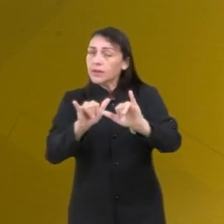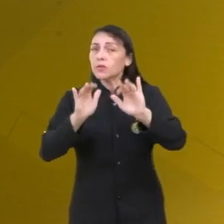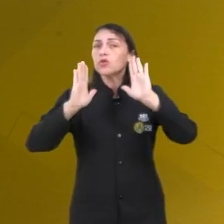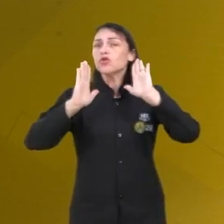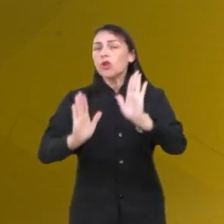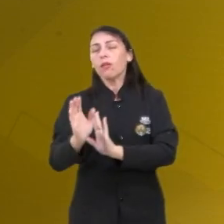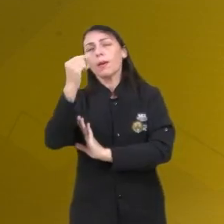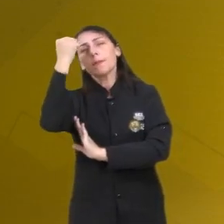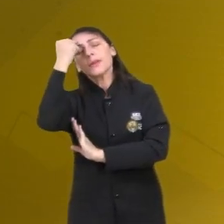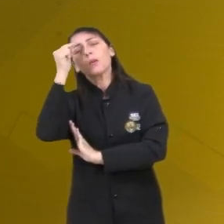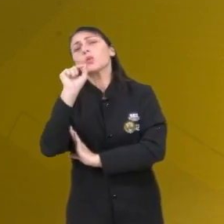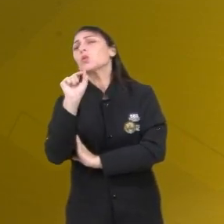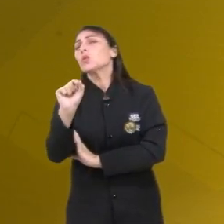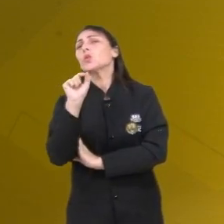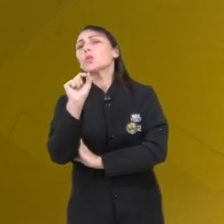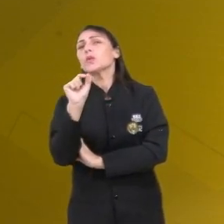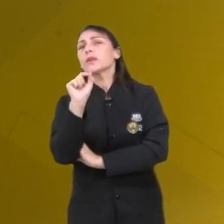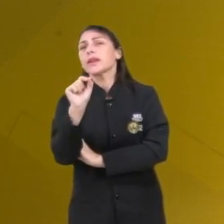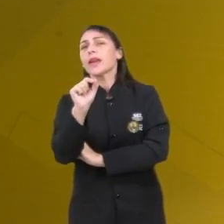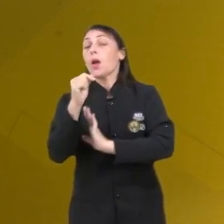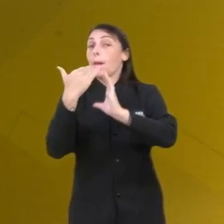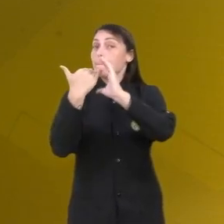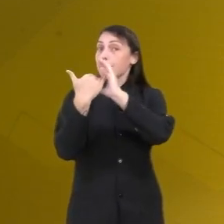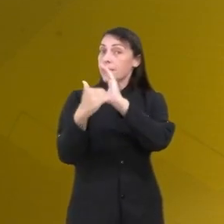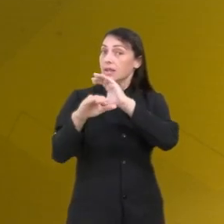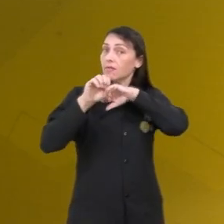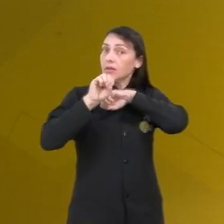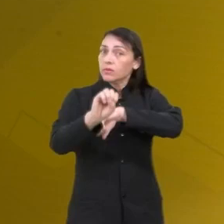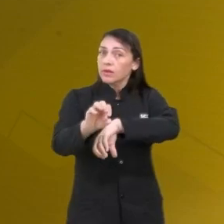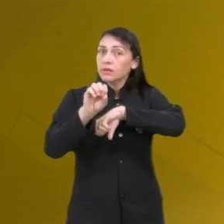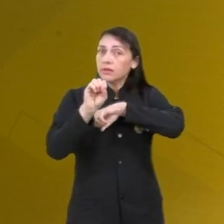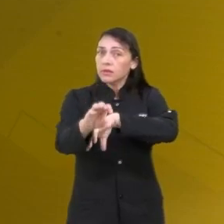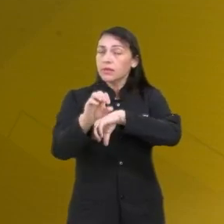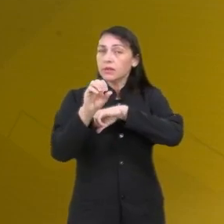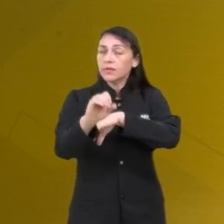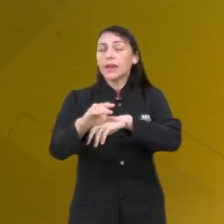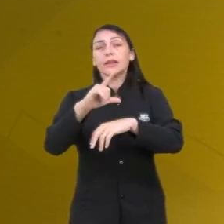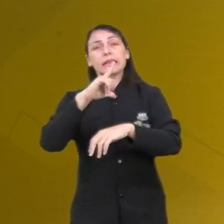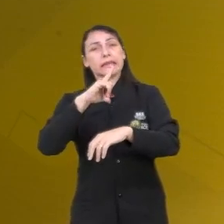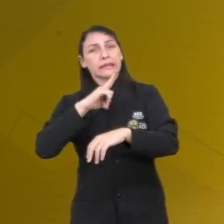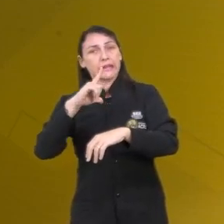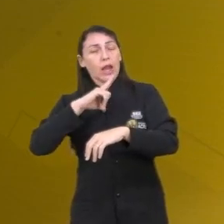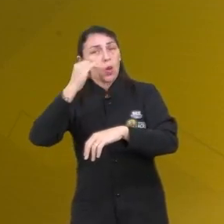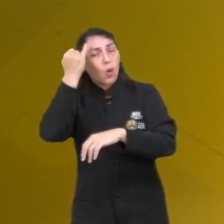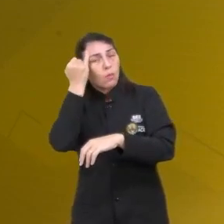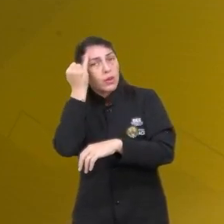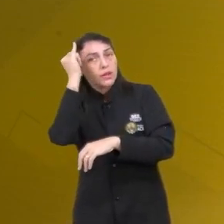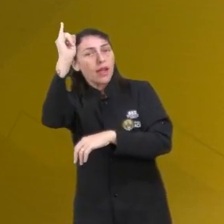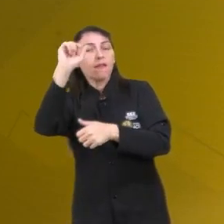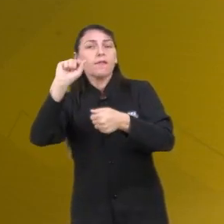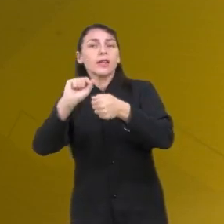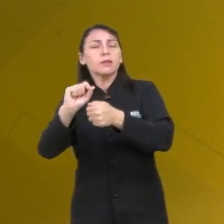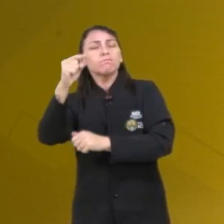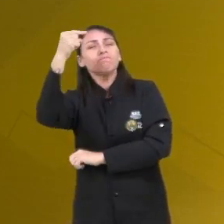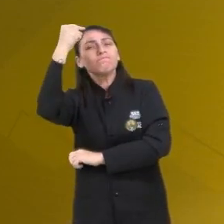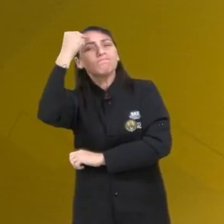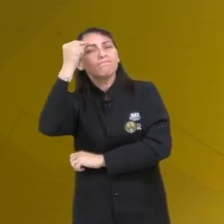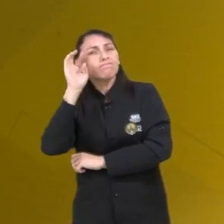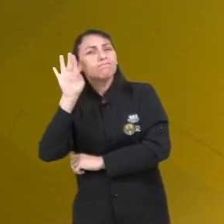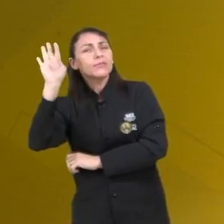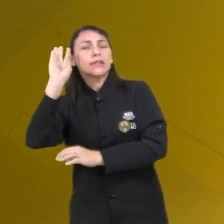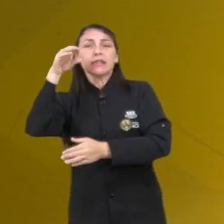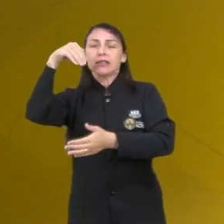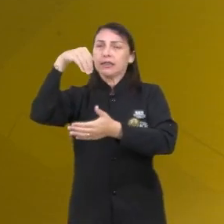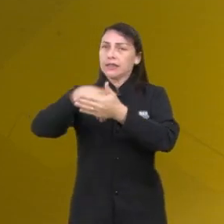uma reflexão de que essa é uma mensagem educativa. Ela tende como ideia me fazer refletir dentro